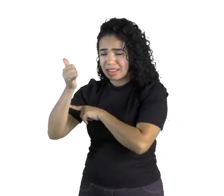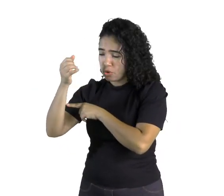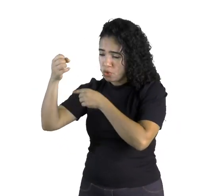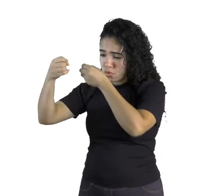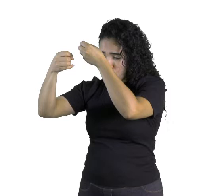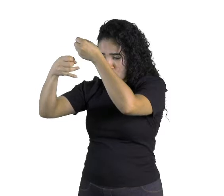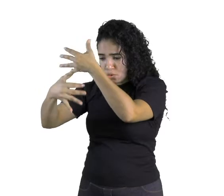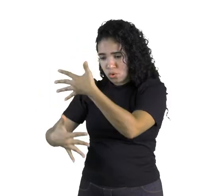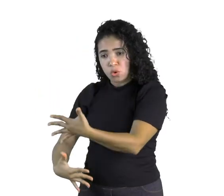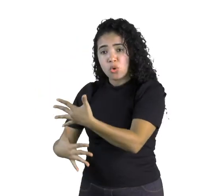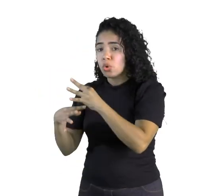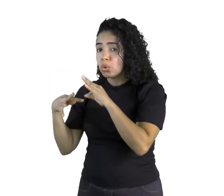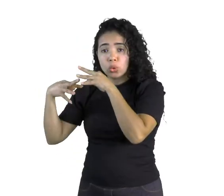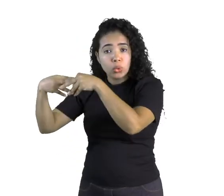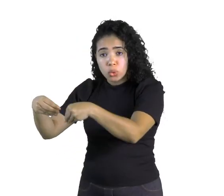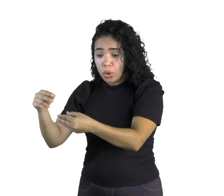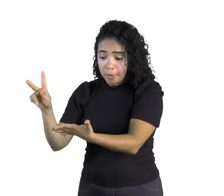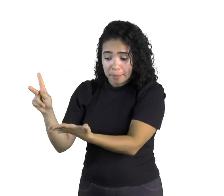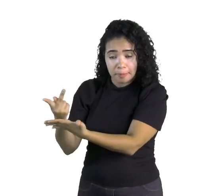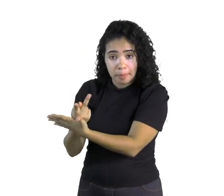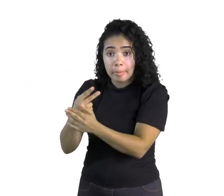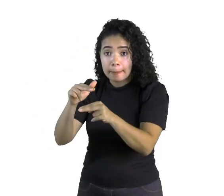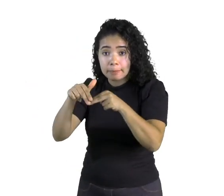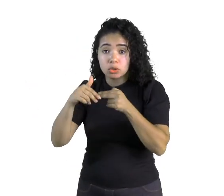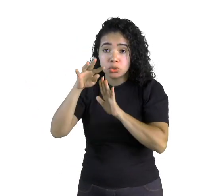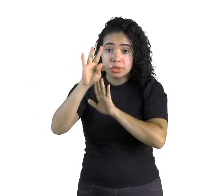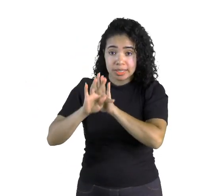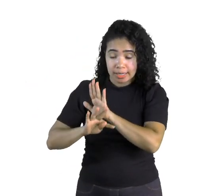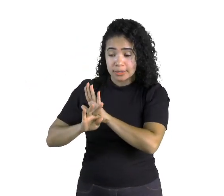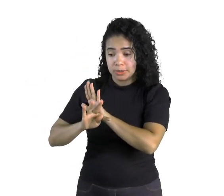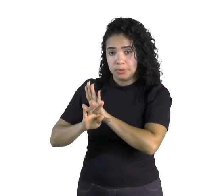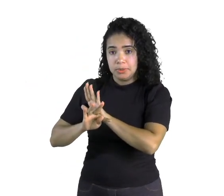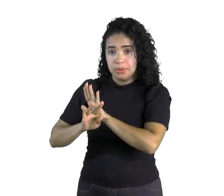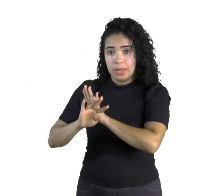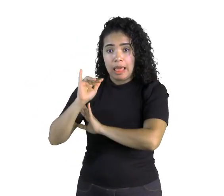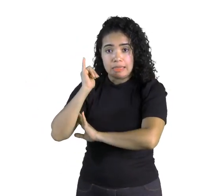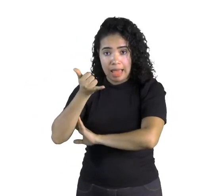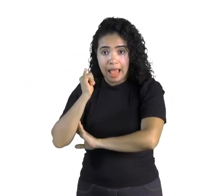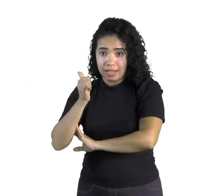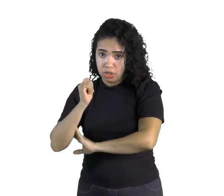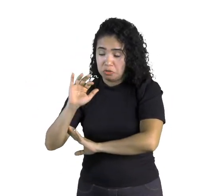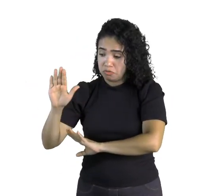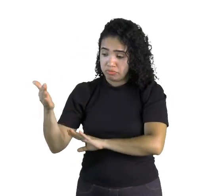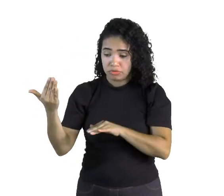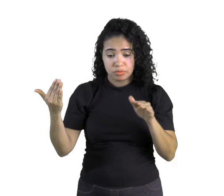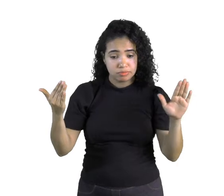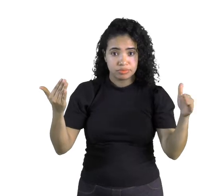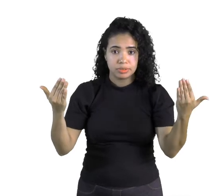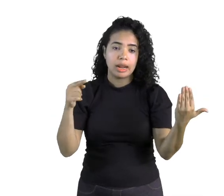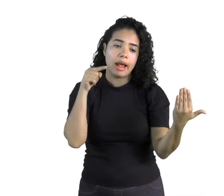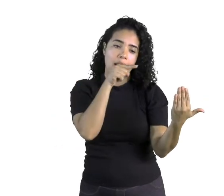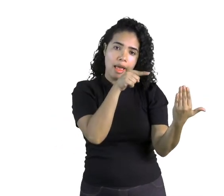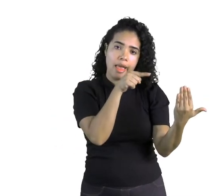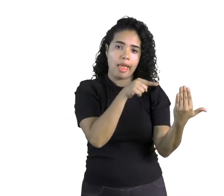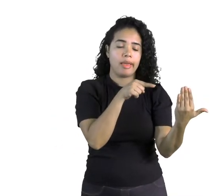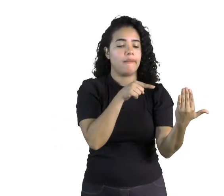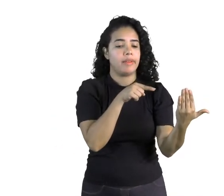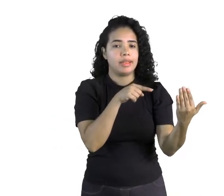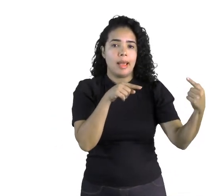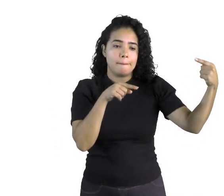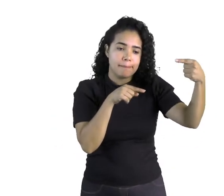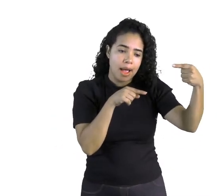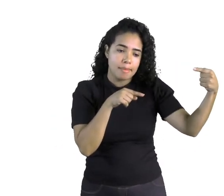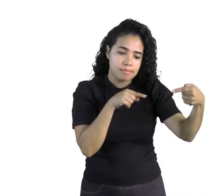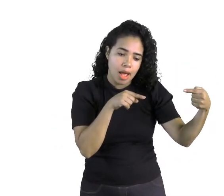ocorridos. Por isso, no texto narrativo, é necessário o uso do travessão para mostrar a fala